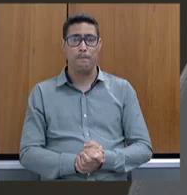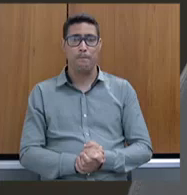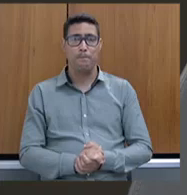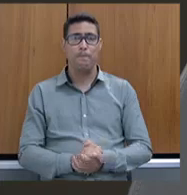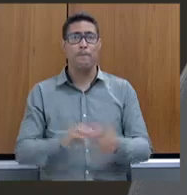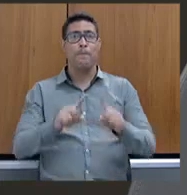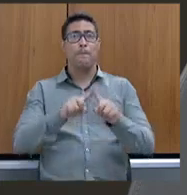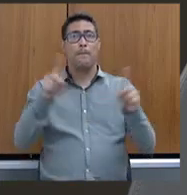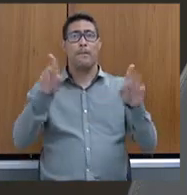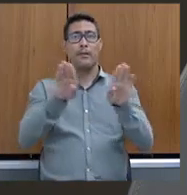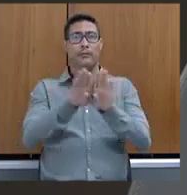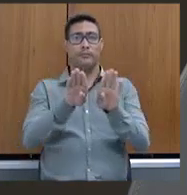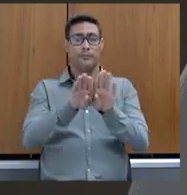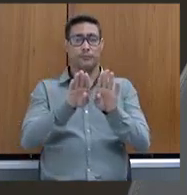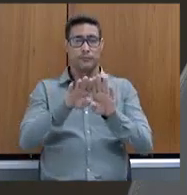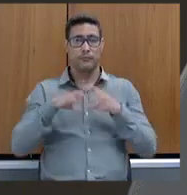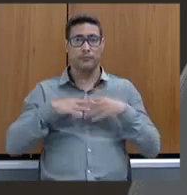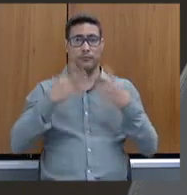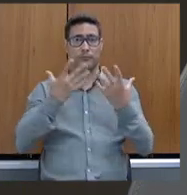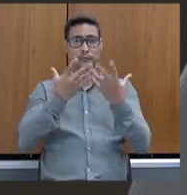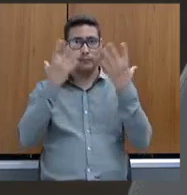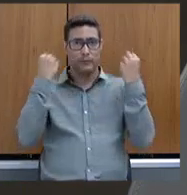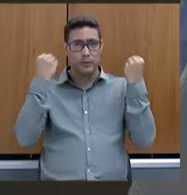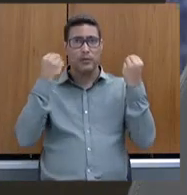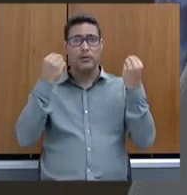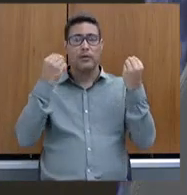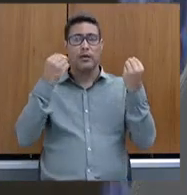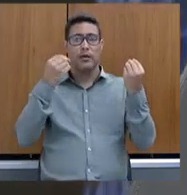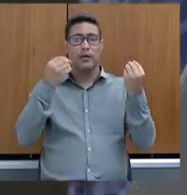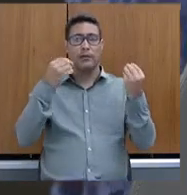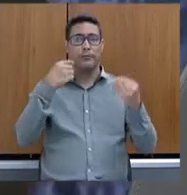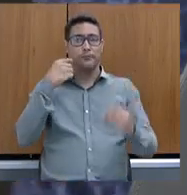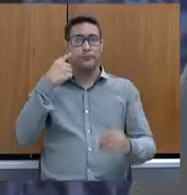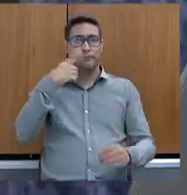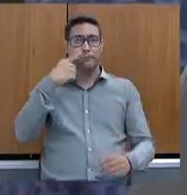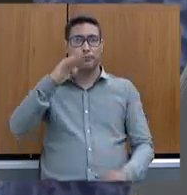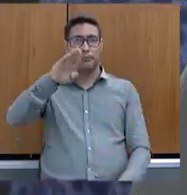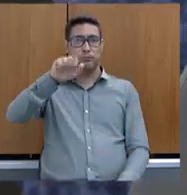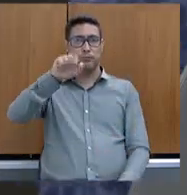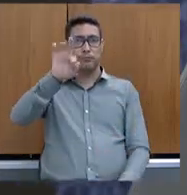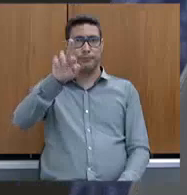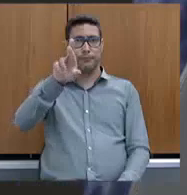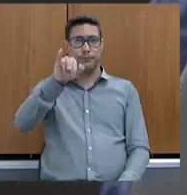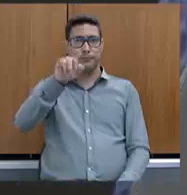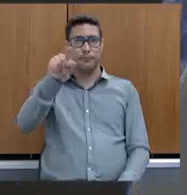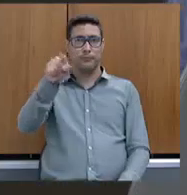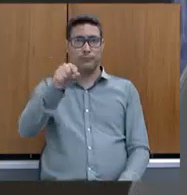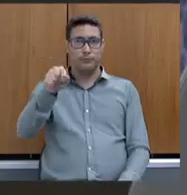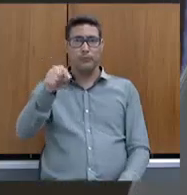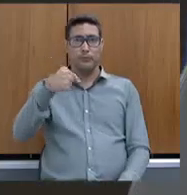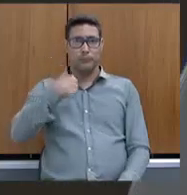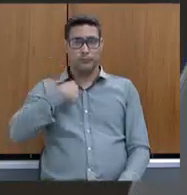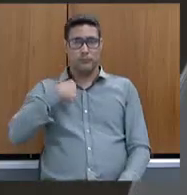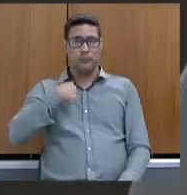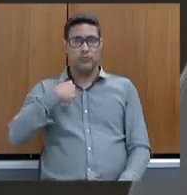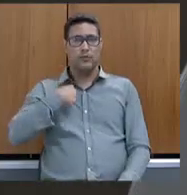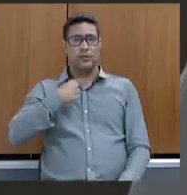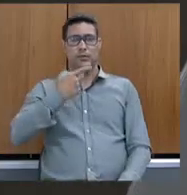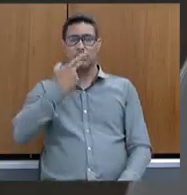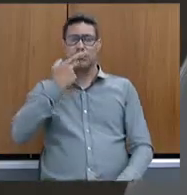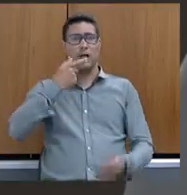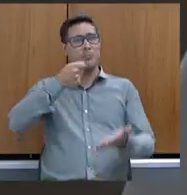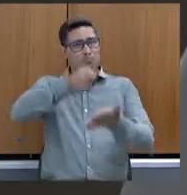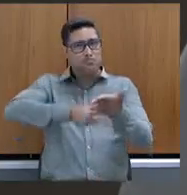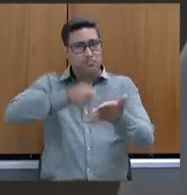eu não poderia deixar acabou que eu esqueci a deputada Beatriz colocou que nós estamos manifestando solidariamente